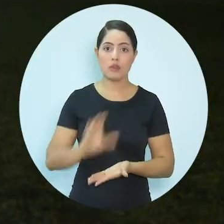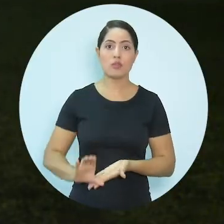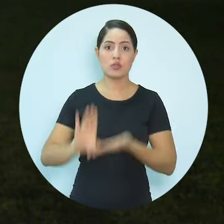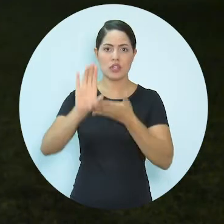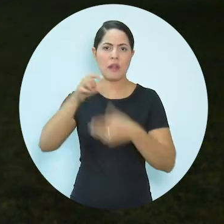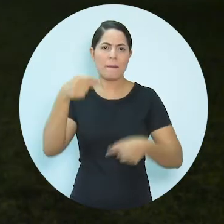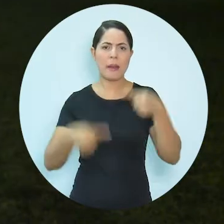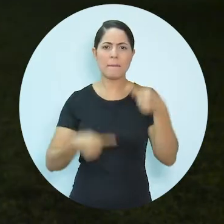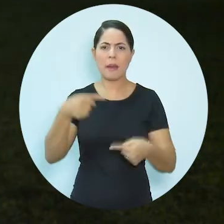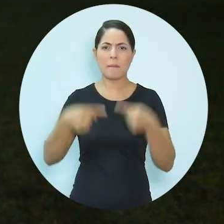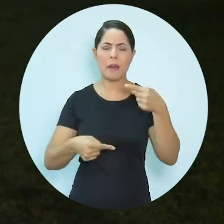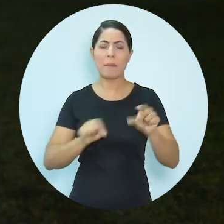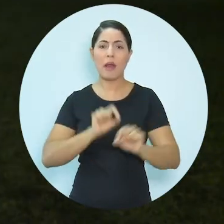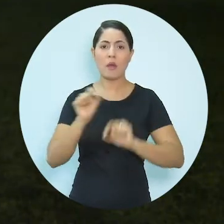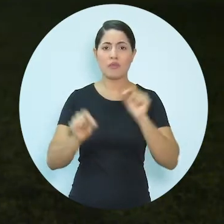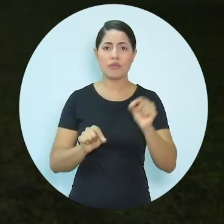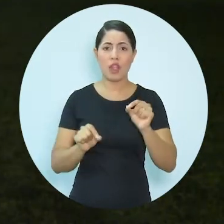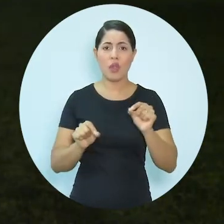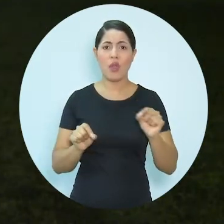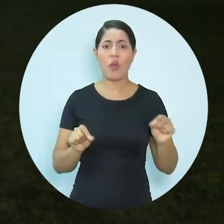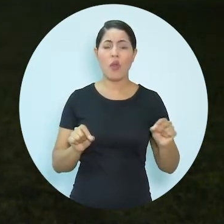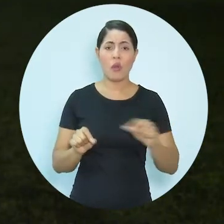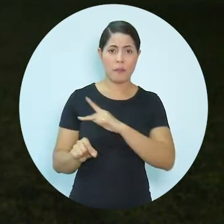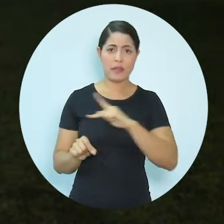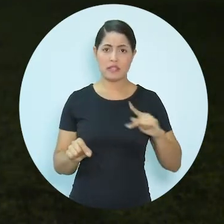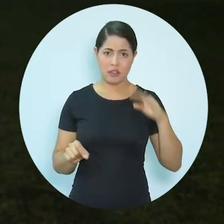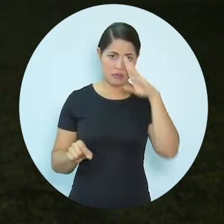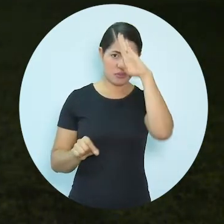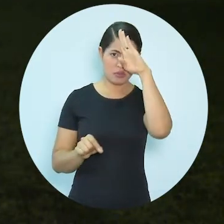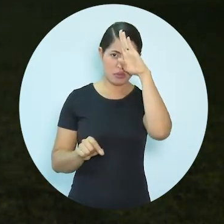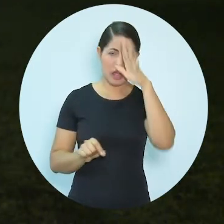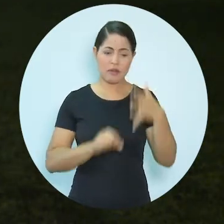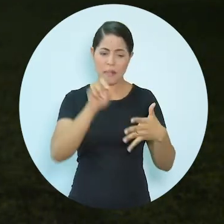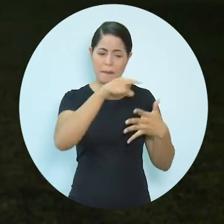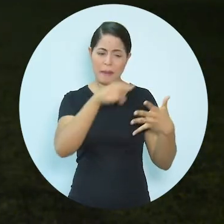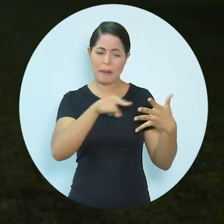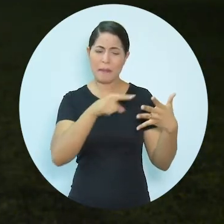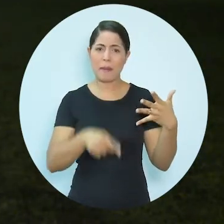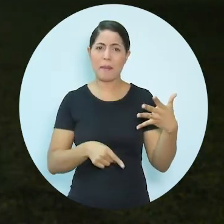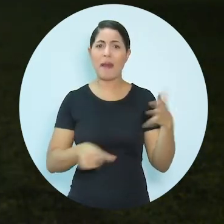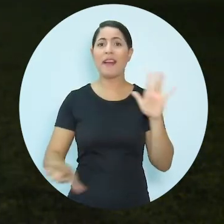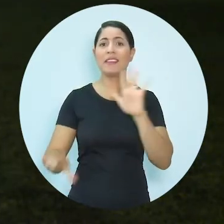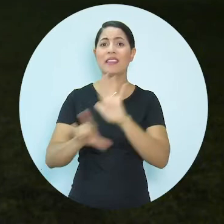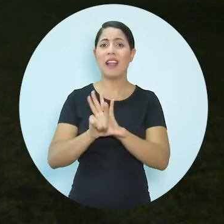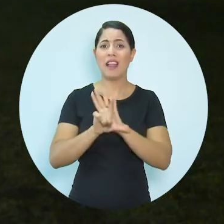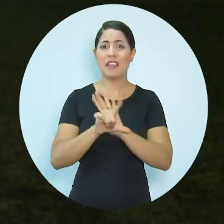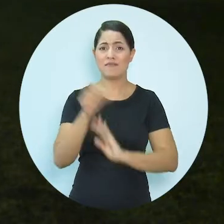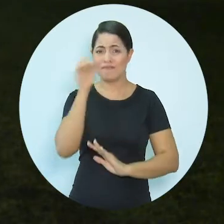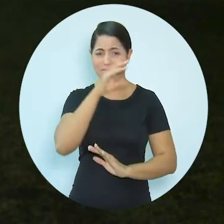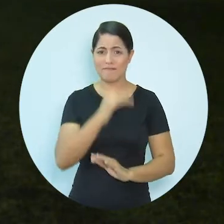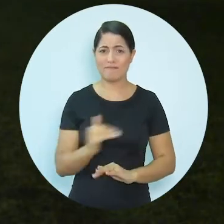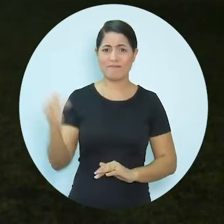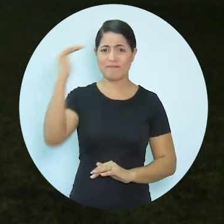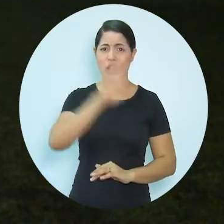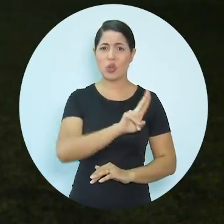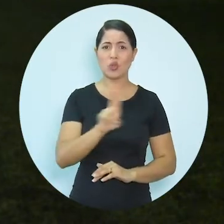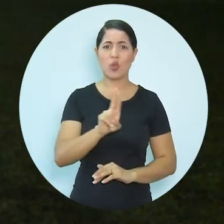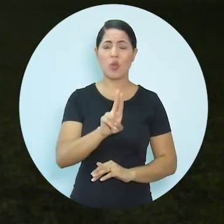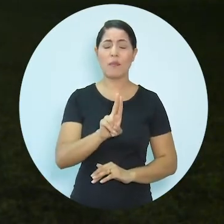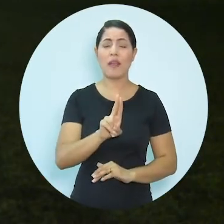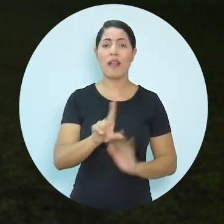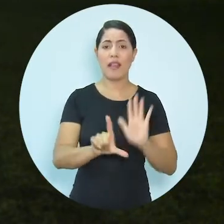e conselheiros federais discutiram os vetos do presidente da República à lei de abuso de autoridade. Uma nota técnica